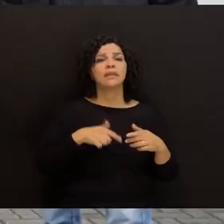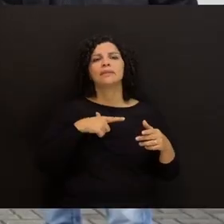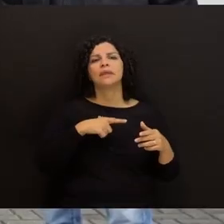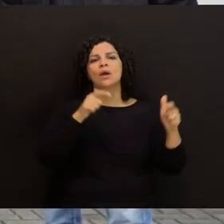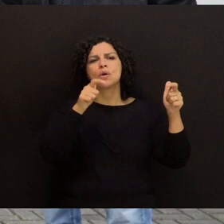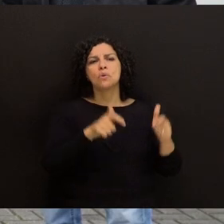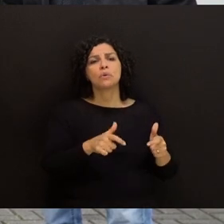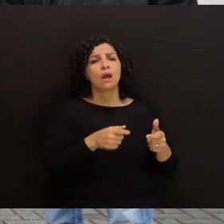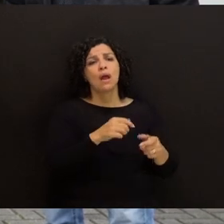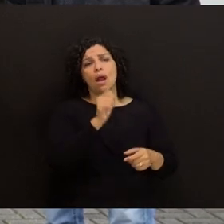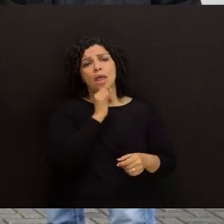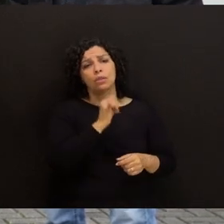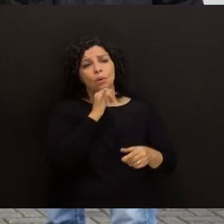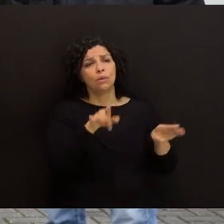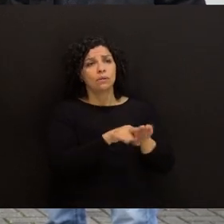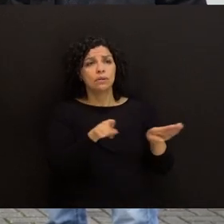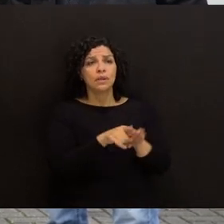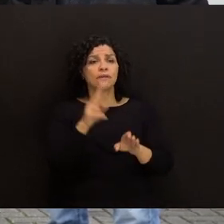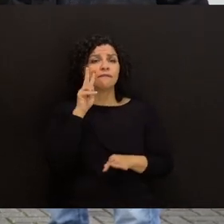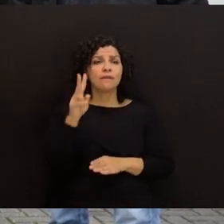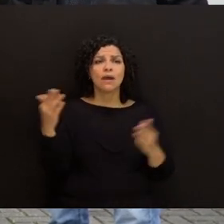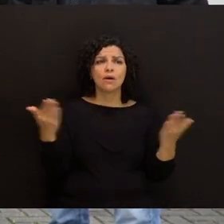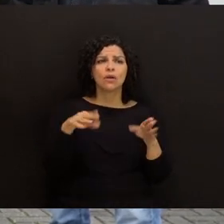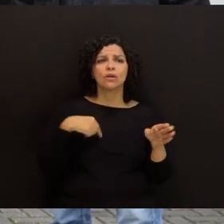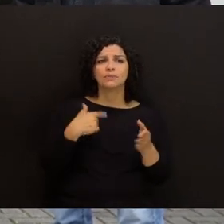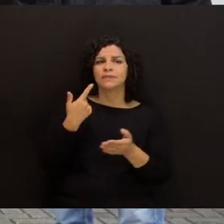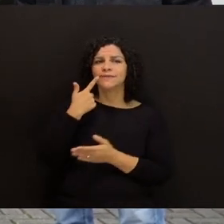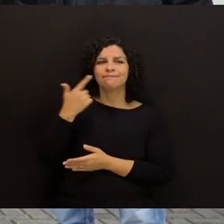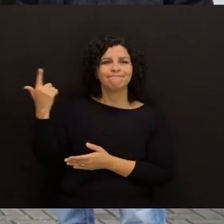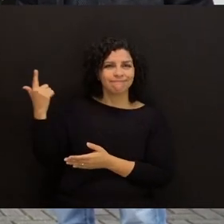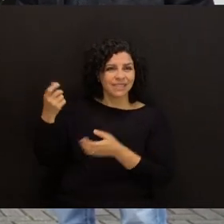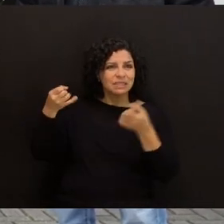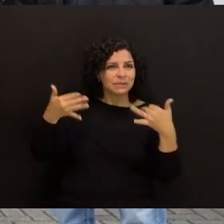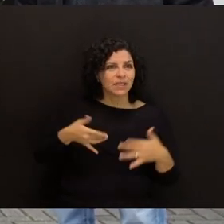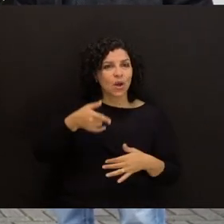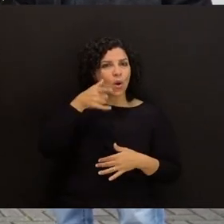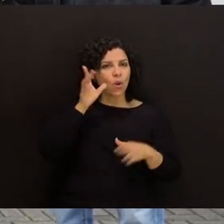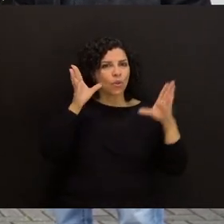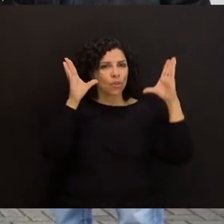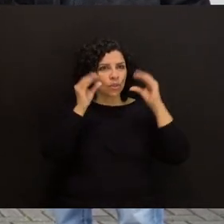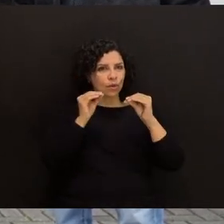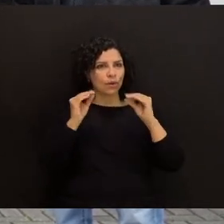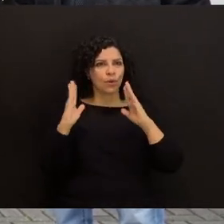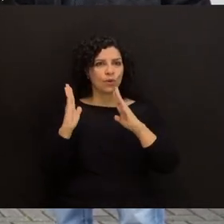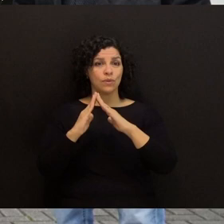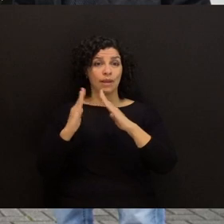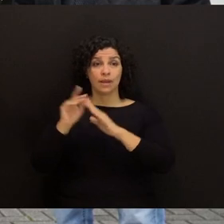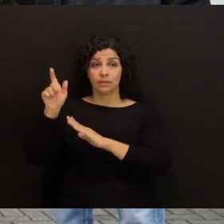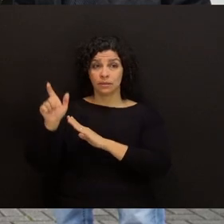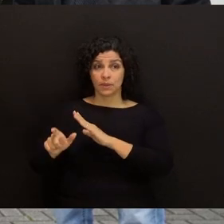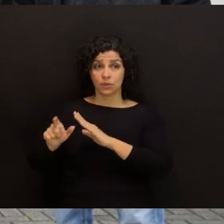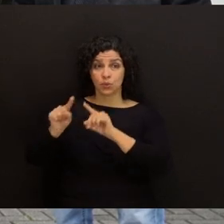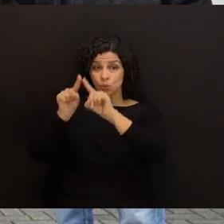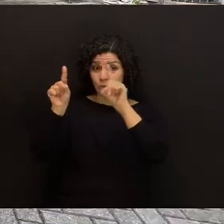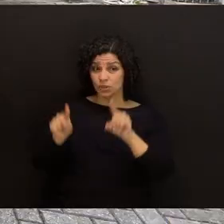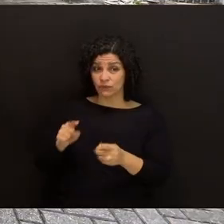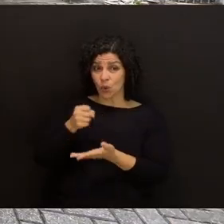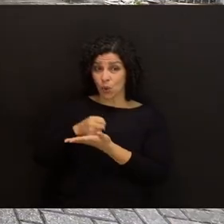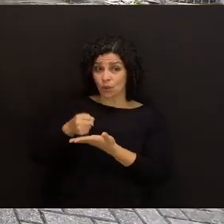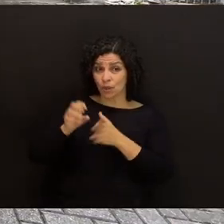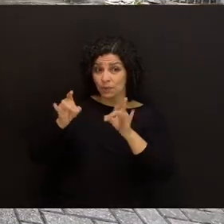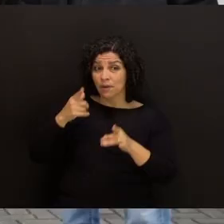delegado eu acredito que seja um momento para confirmar o que a gente viu ontem à noite na casa do cidadão lá do funcionário condicionado